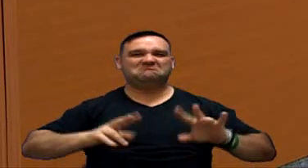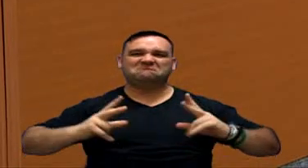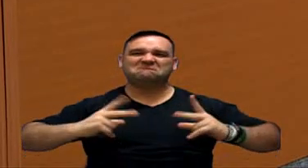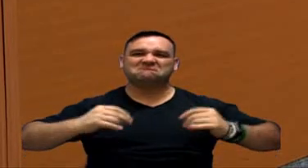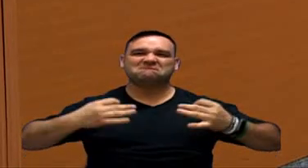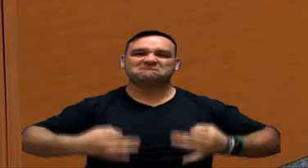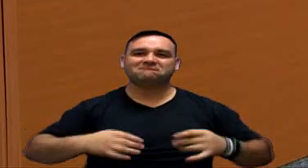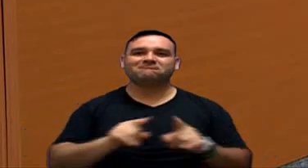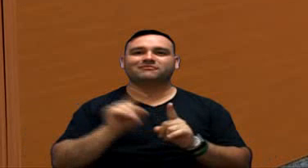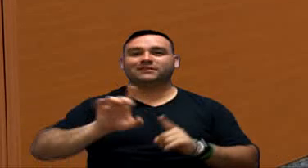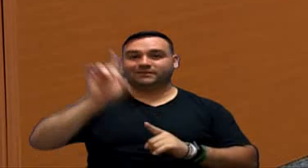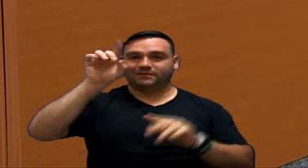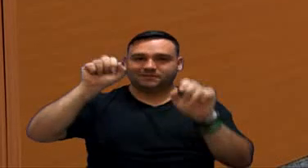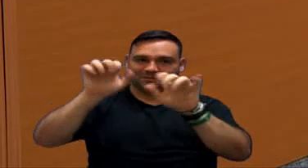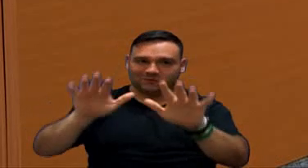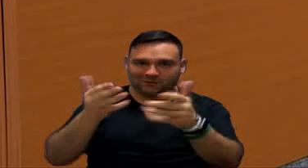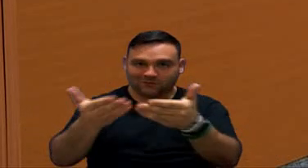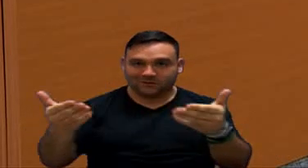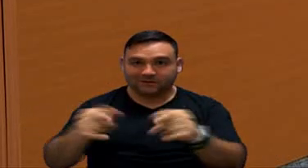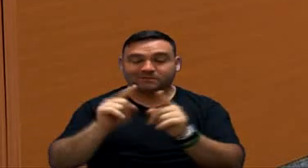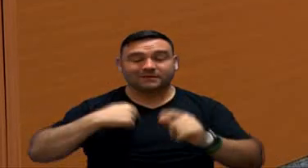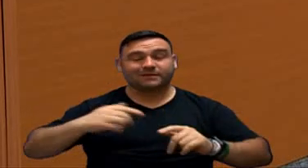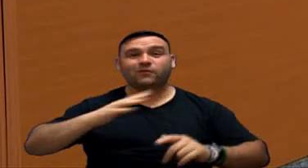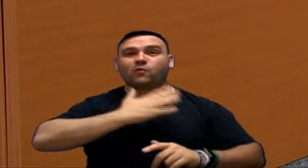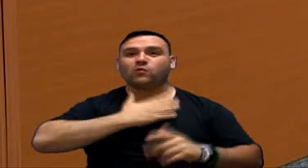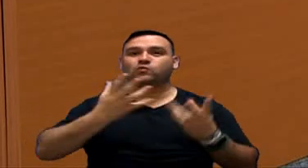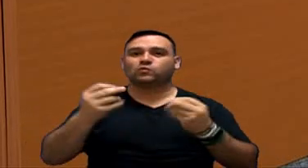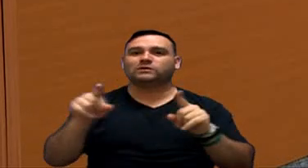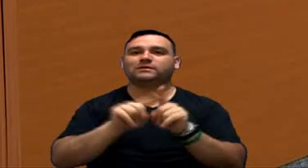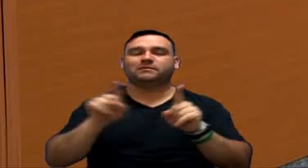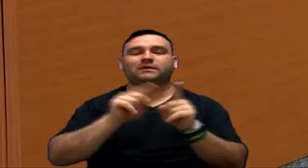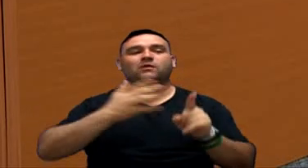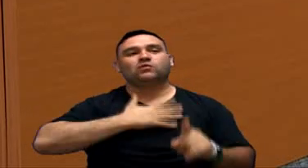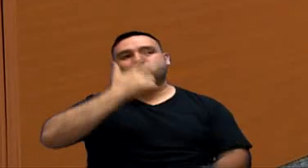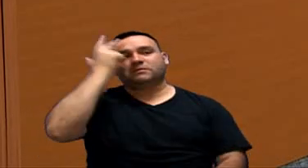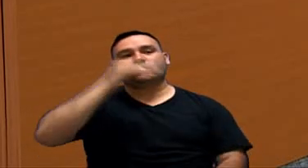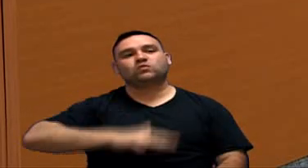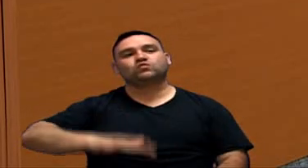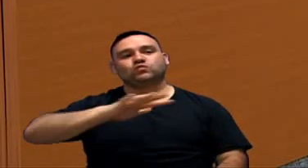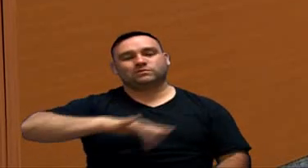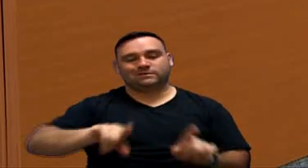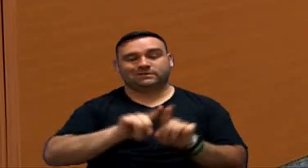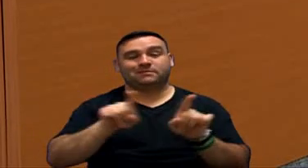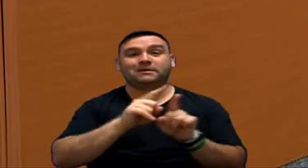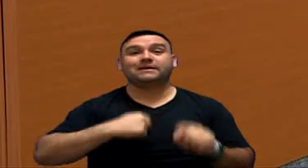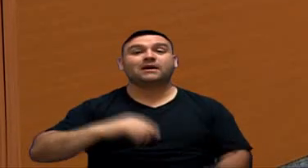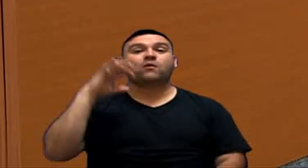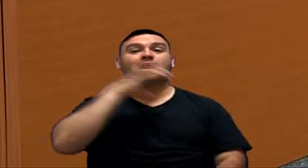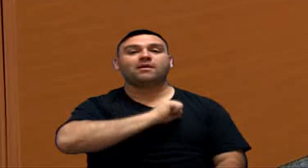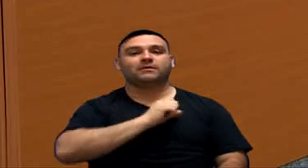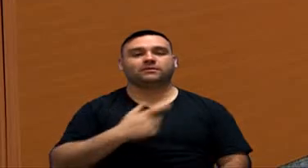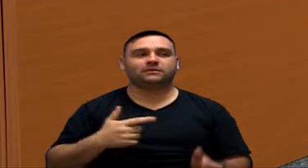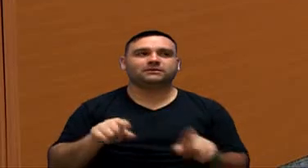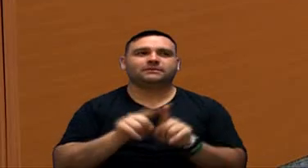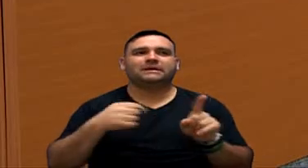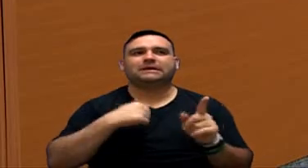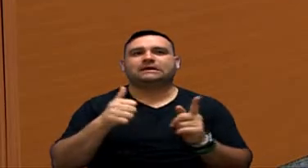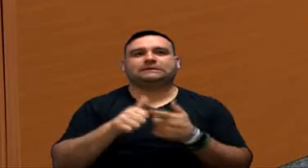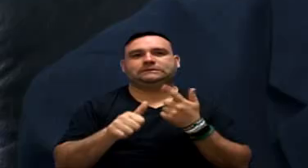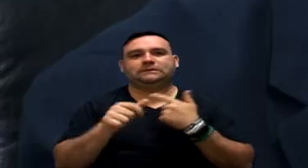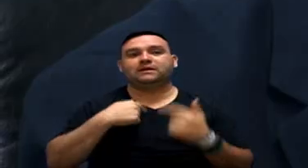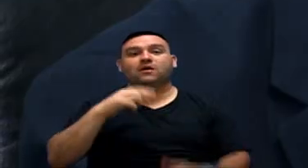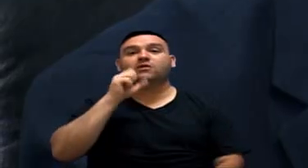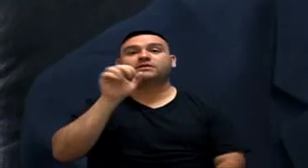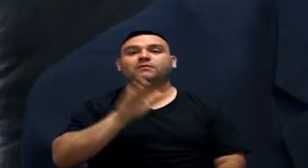Deus abençoe você sabe que eu sou fã e o pessoal sou fã do pessoal aqui também obrigado para mim não deu